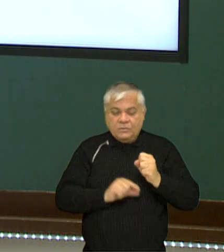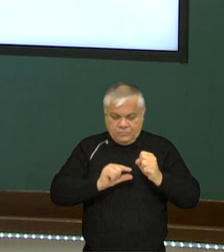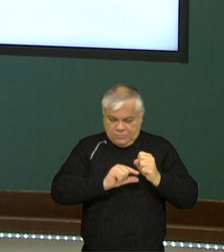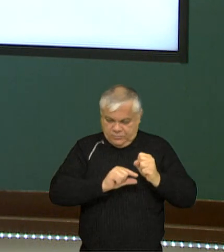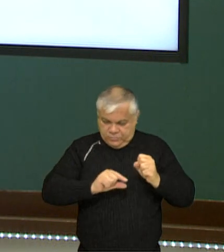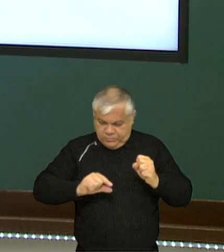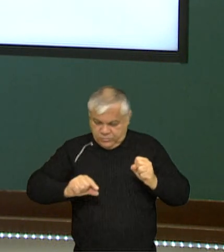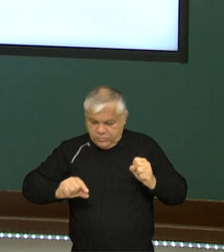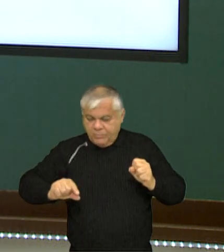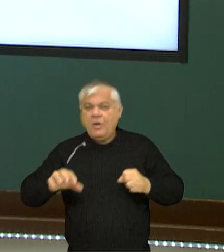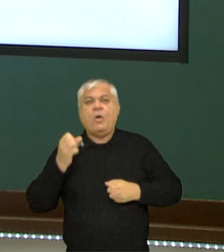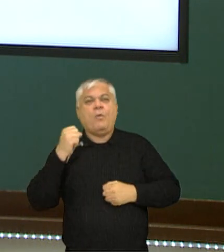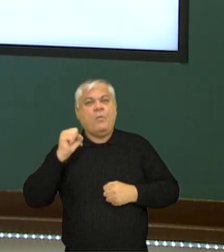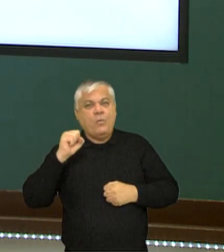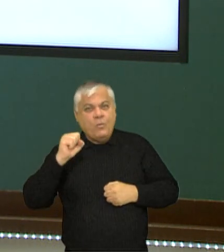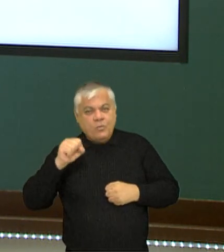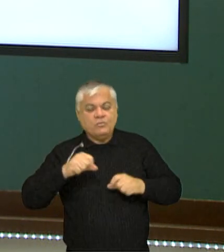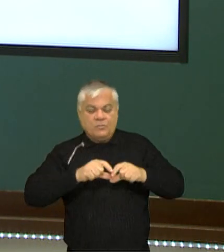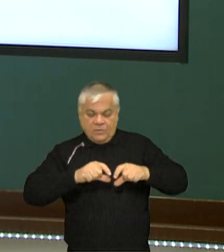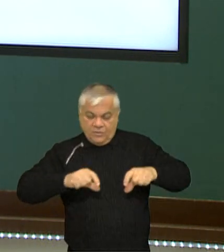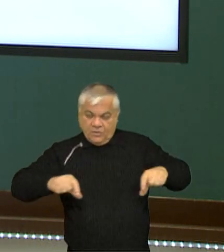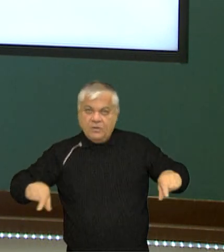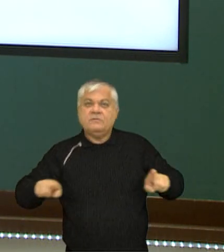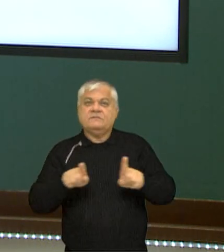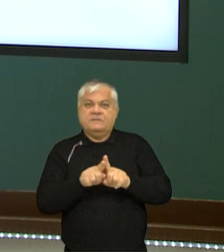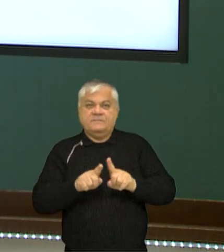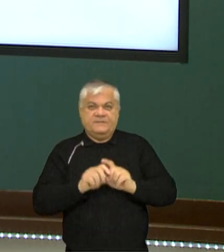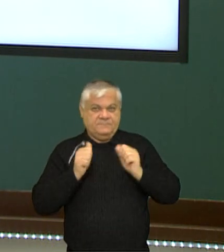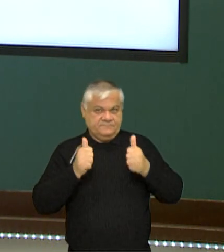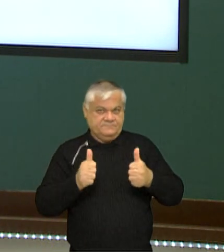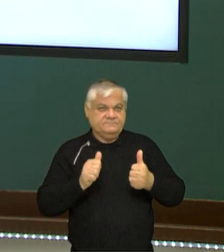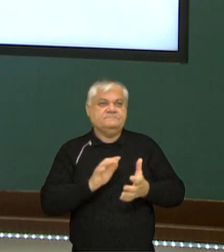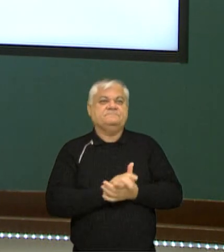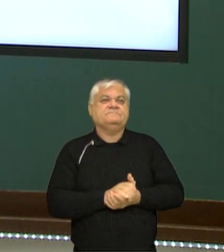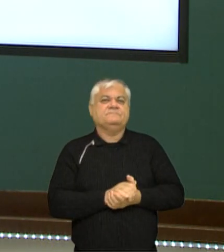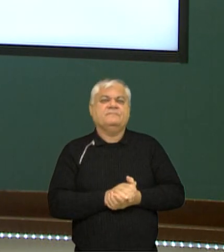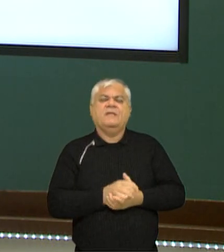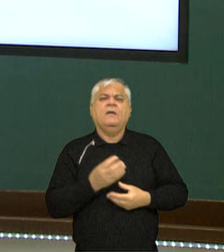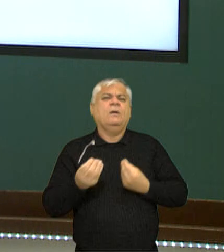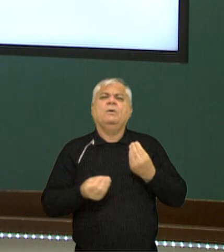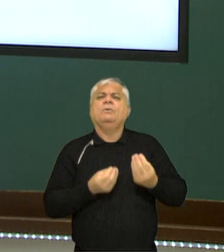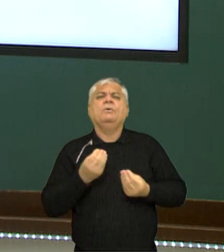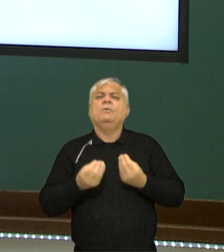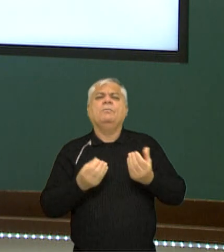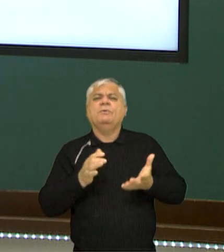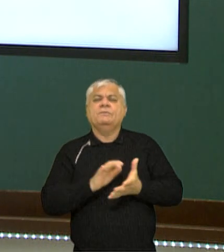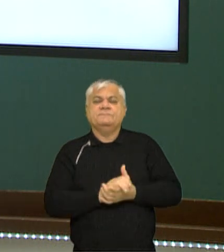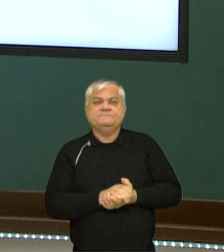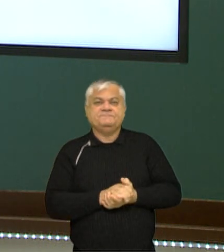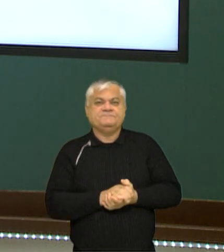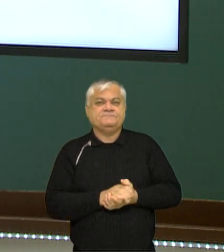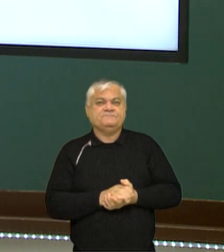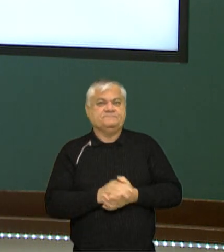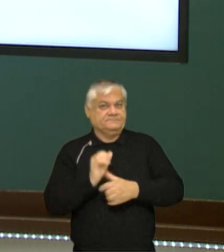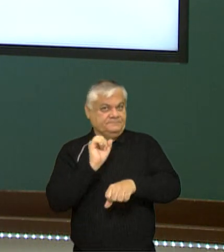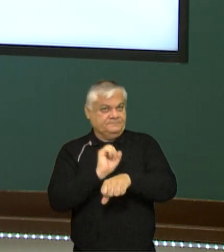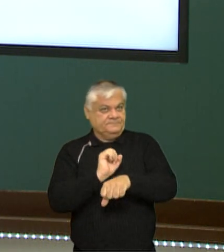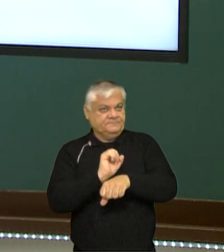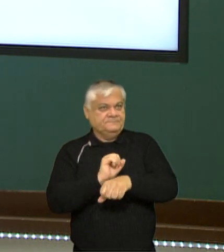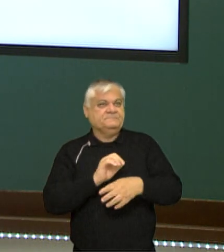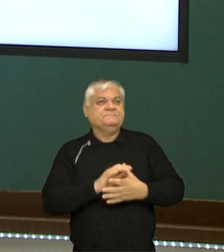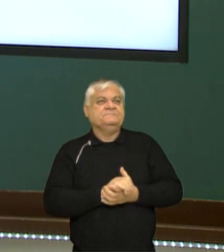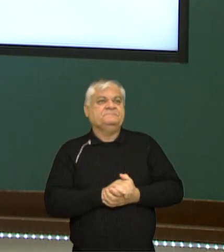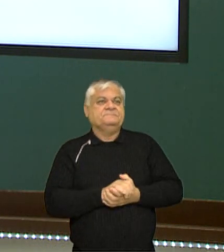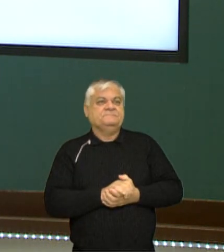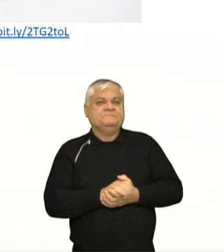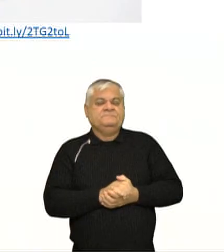as 8 colunas, tá bom? Como que nós vamos construir? Espera um pouquinho lá, tá? Aqui